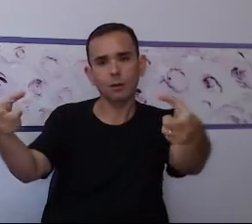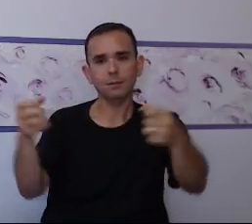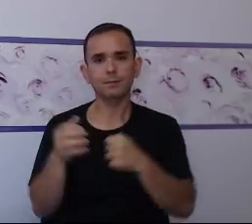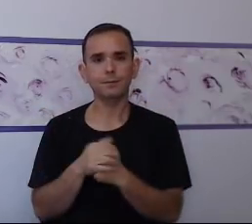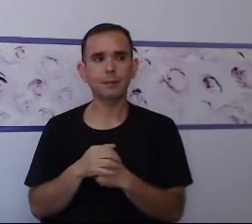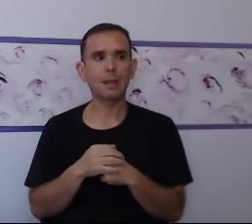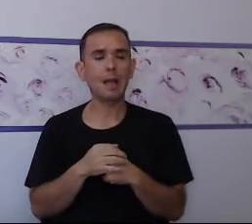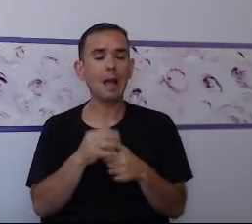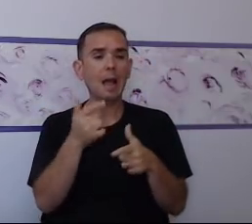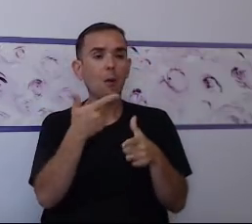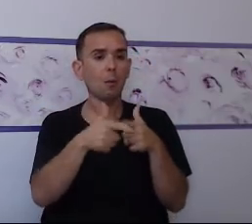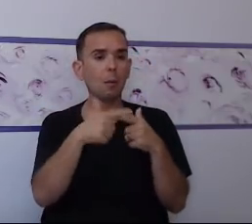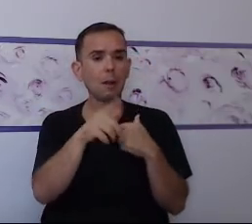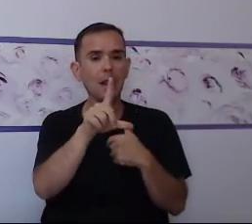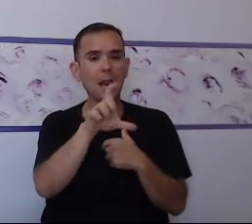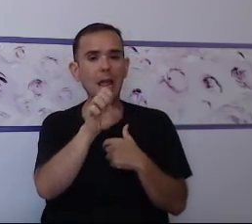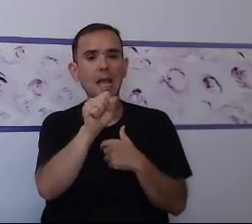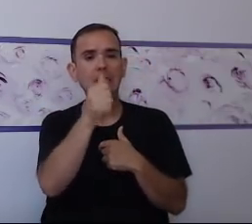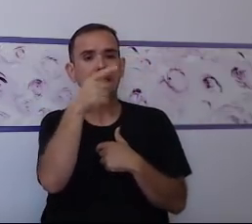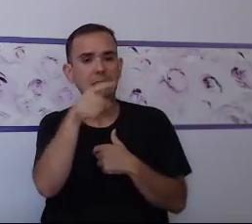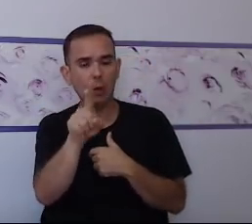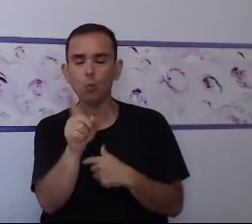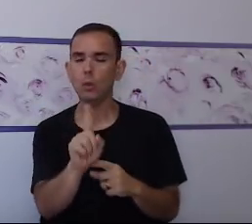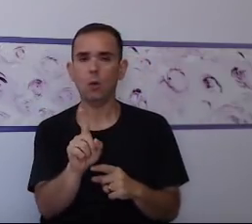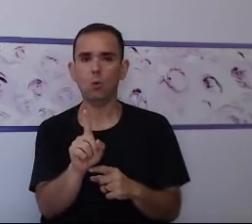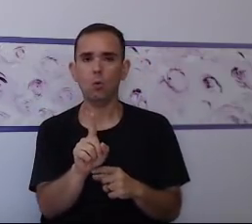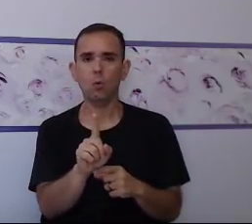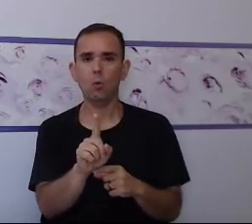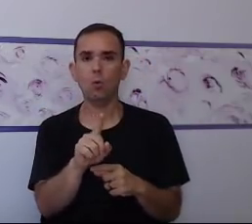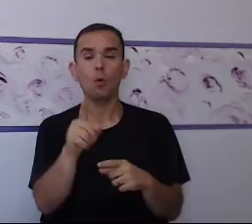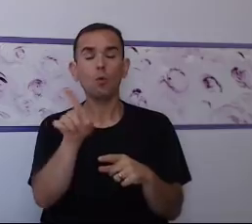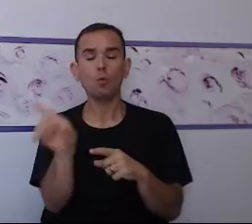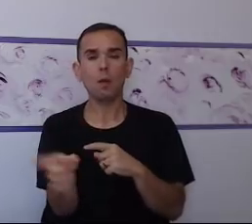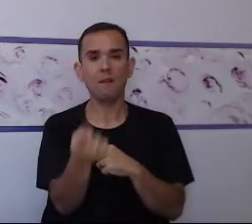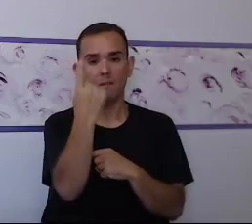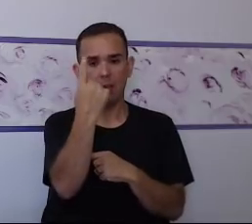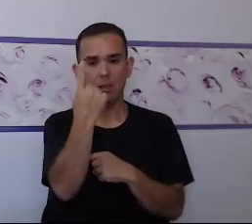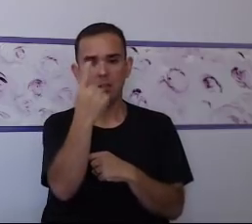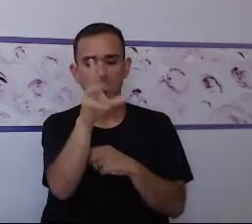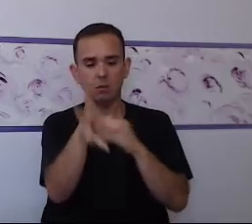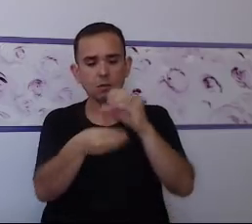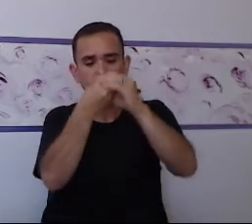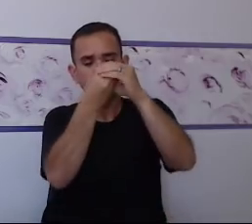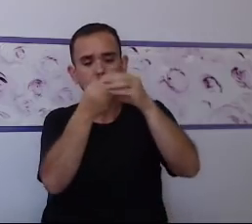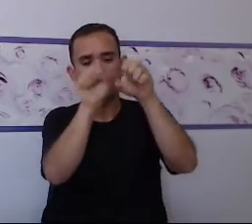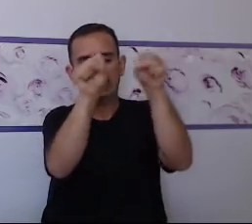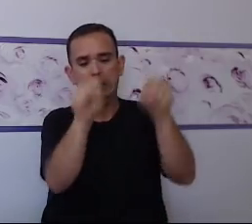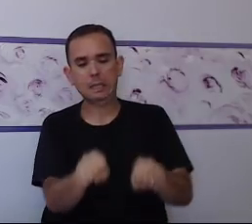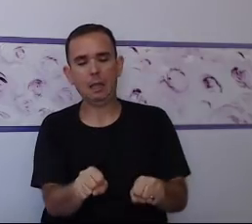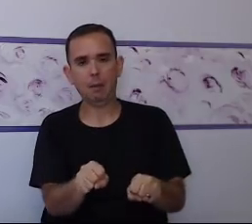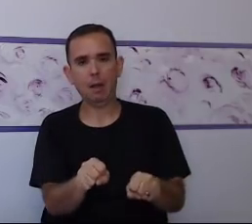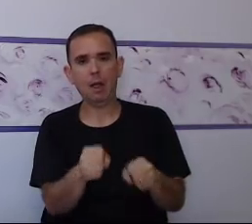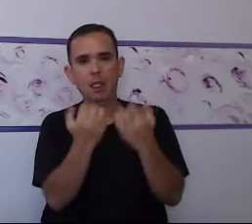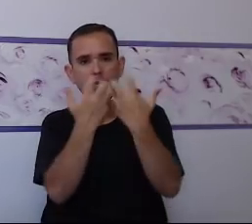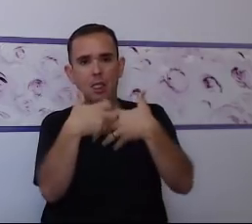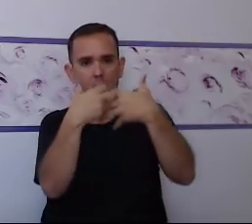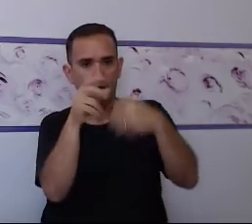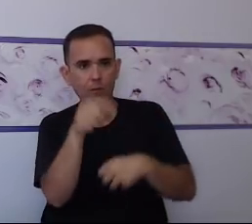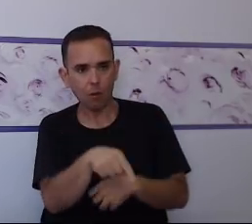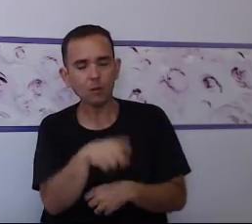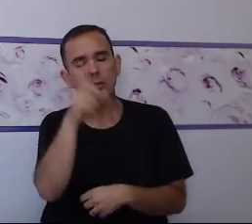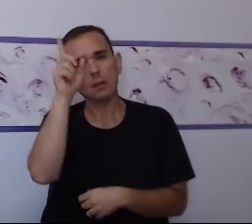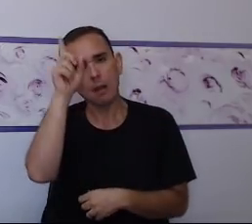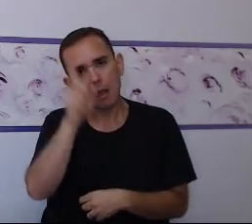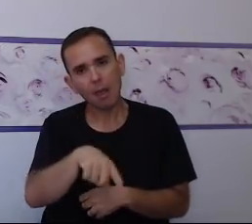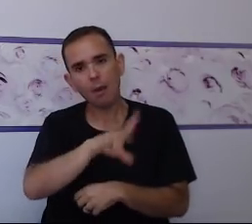A lesão, não. Uma vez que a lesão está instalada no sistema nervoso central, ela não é progressiva. Por isso que ela é chamada de